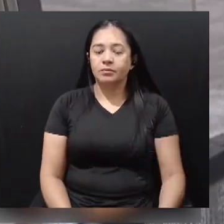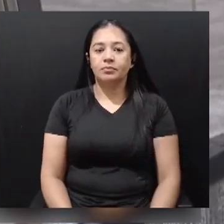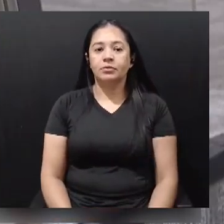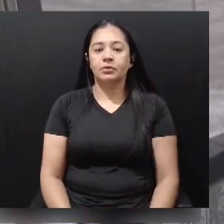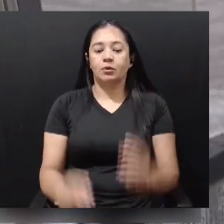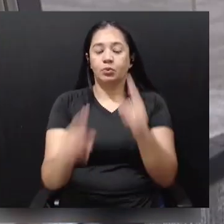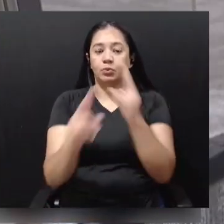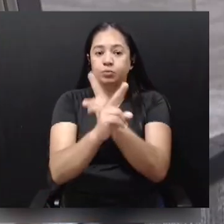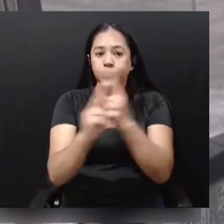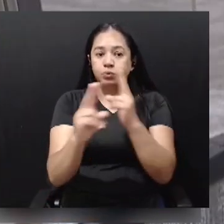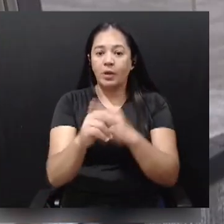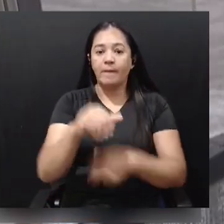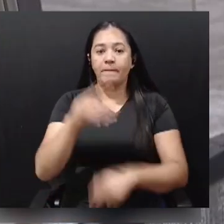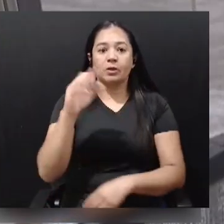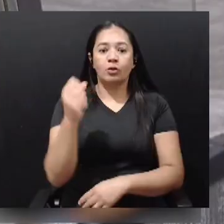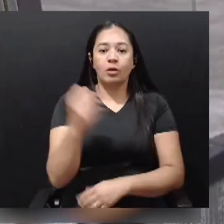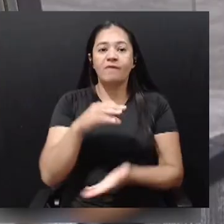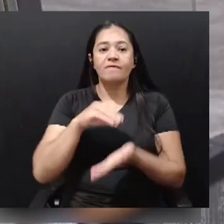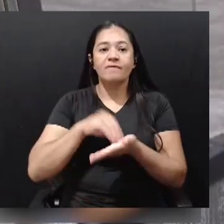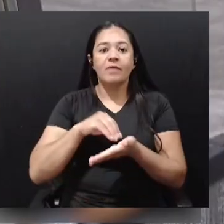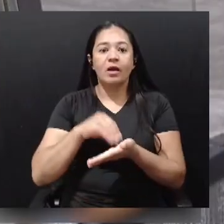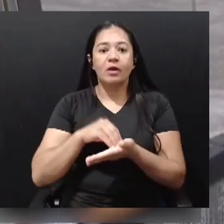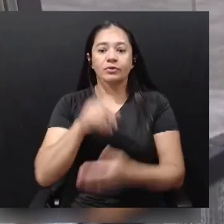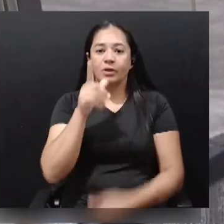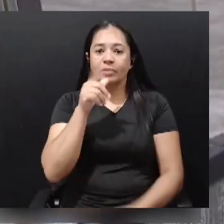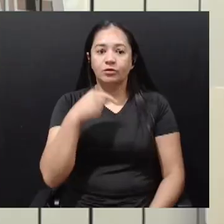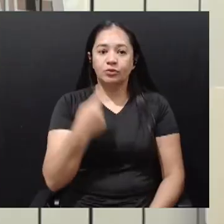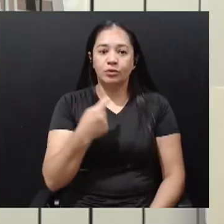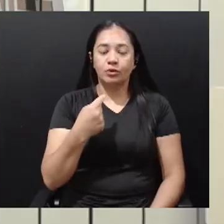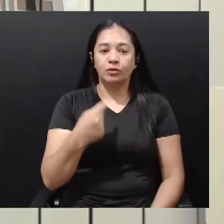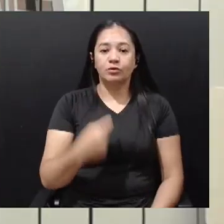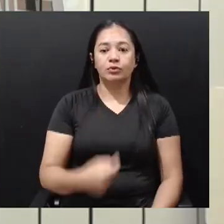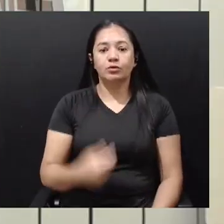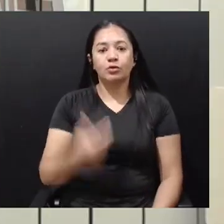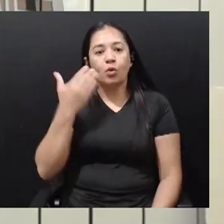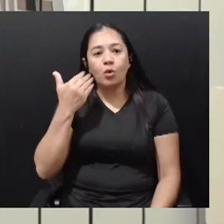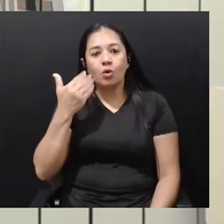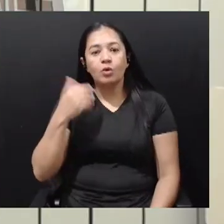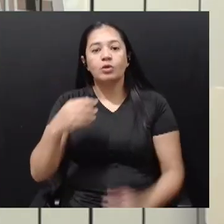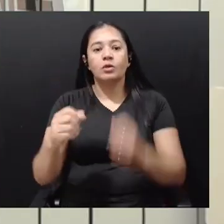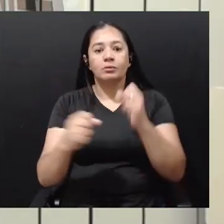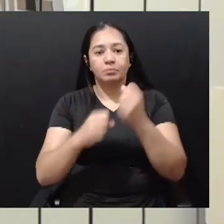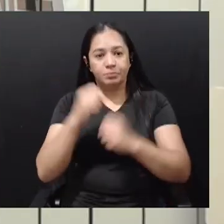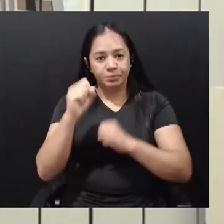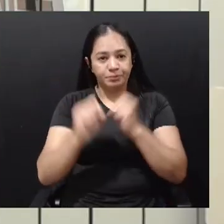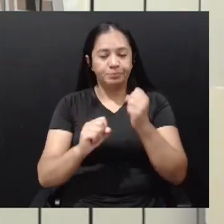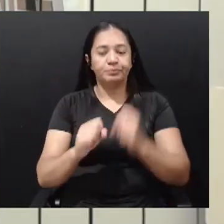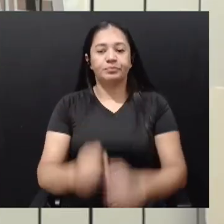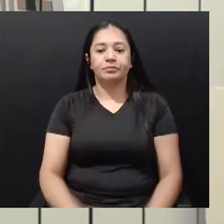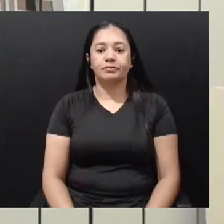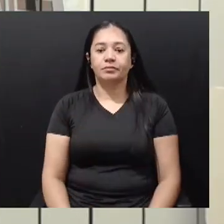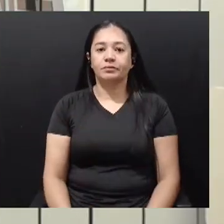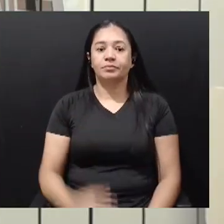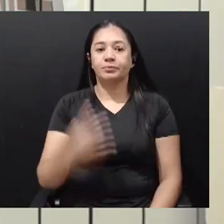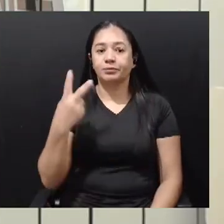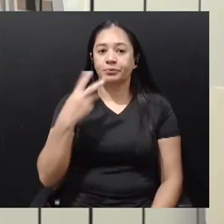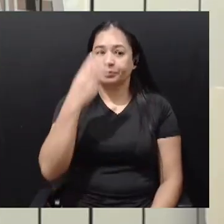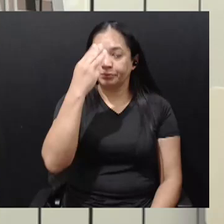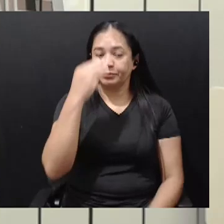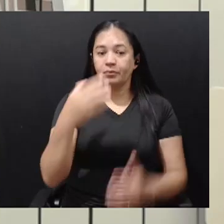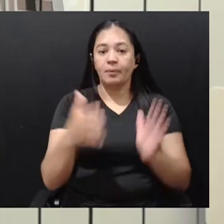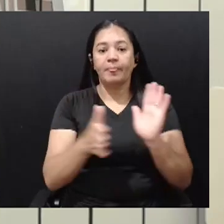isso, de falta d'água para o nosso consumo, para o consumo das empresas. Vereador Wagner Romão protocola projeto